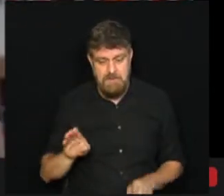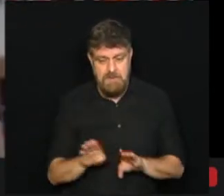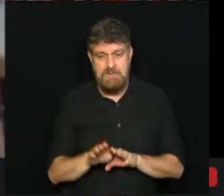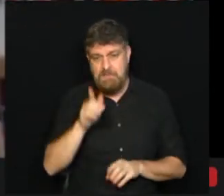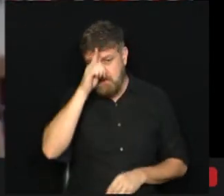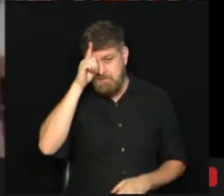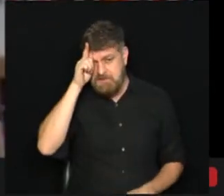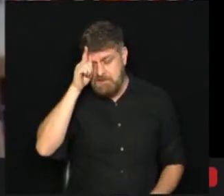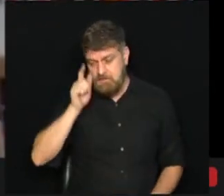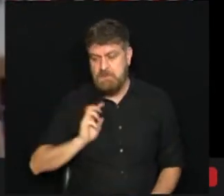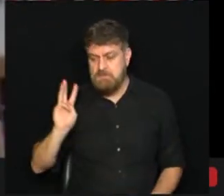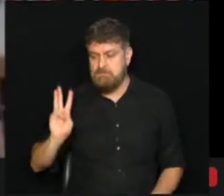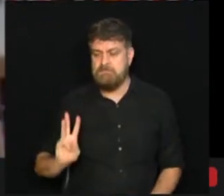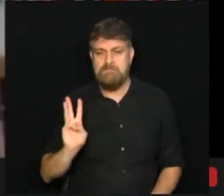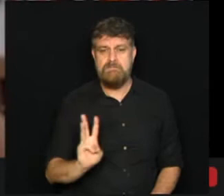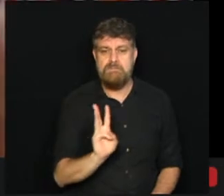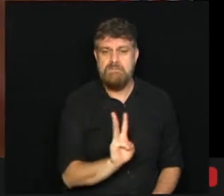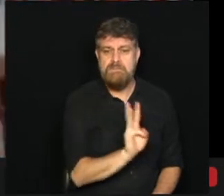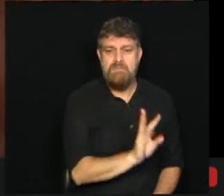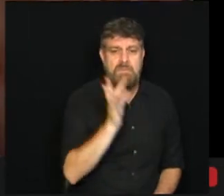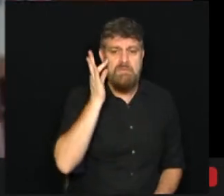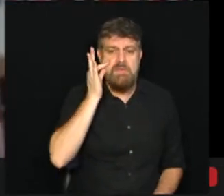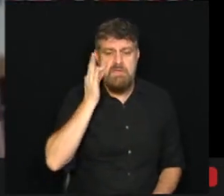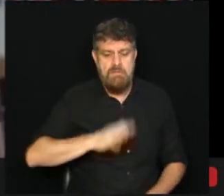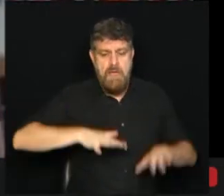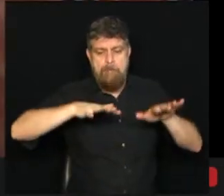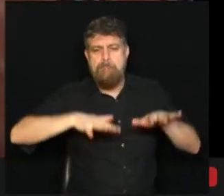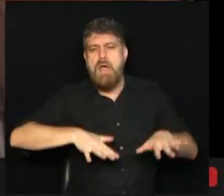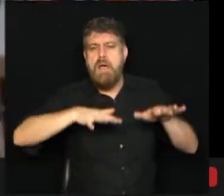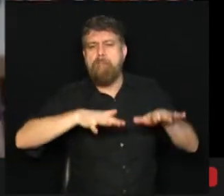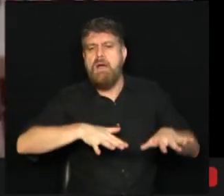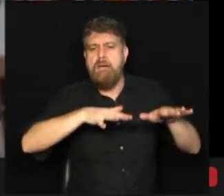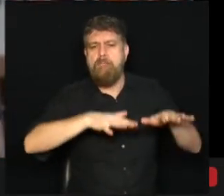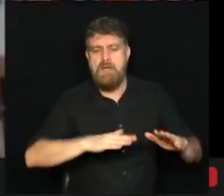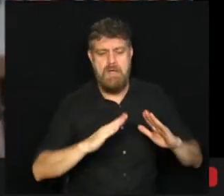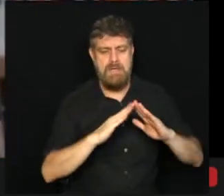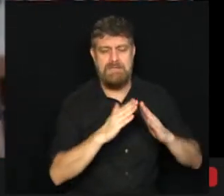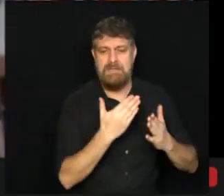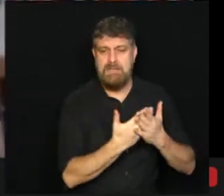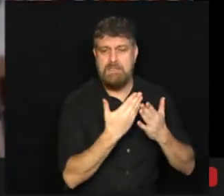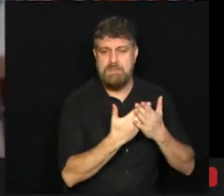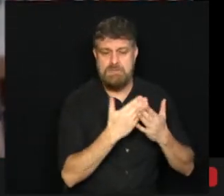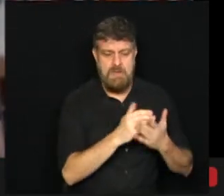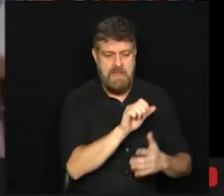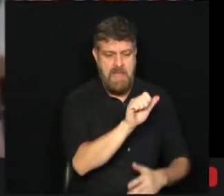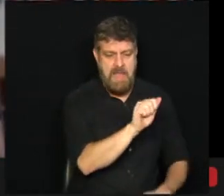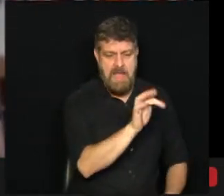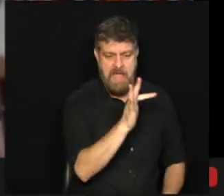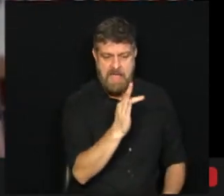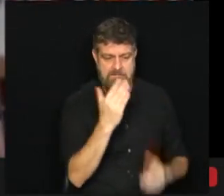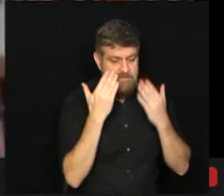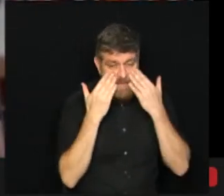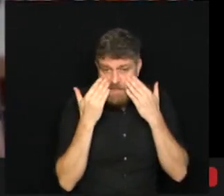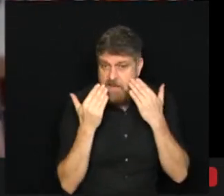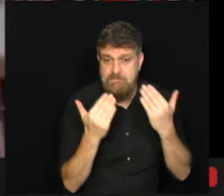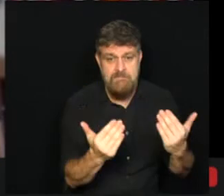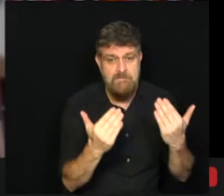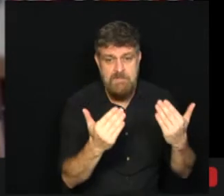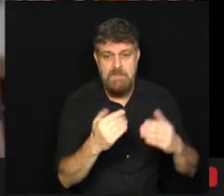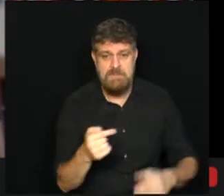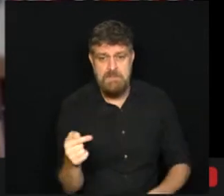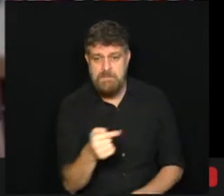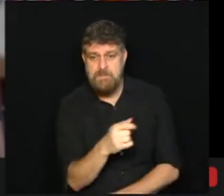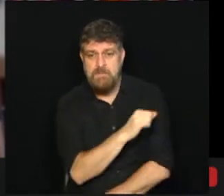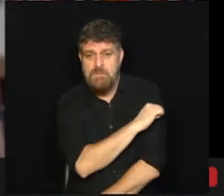vereador Gustavo Peta esteve presente numa manifestação que foi realizada em frente à Escola Aníbal de Freitas, e o